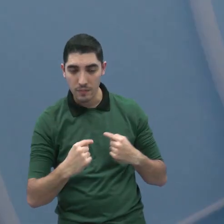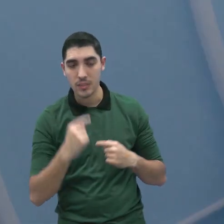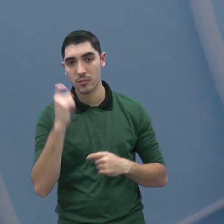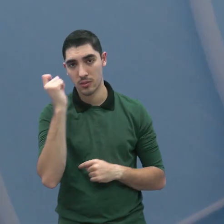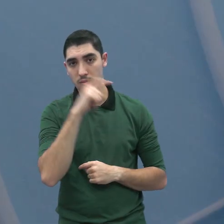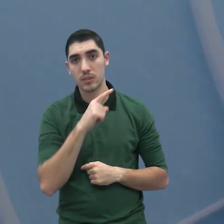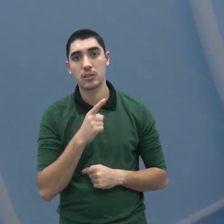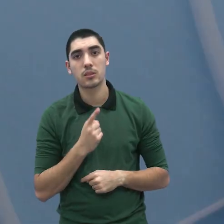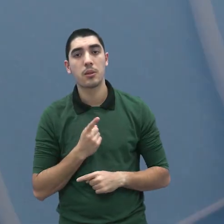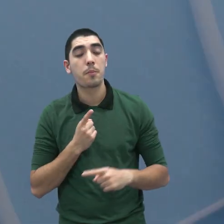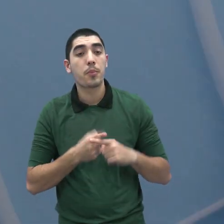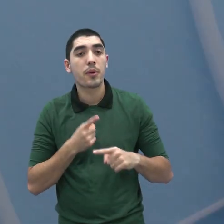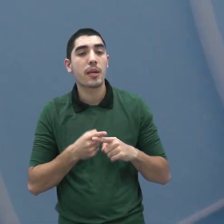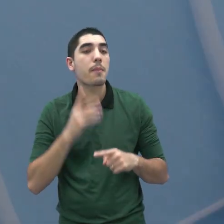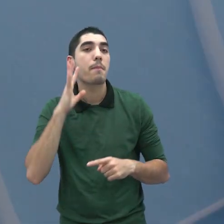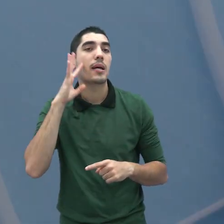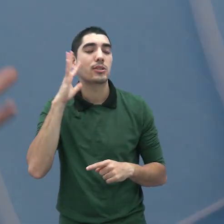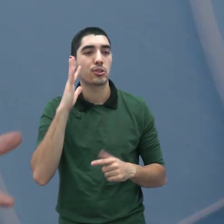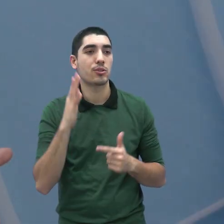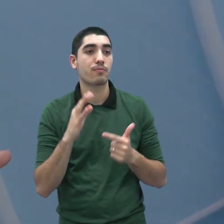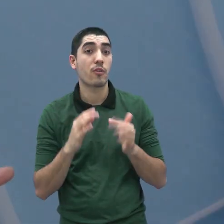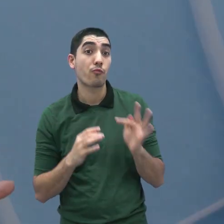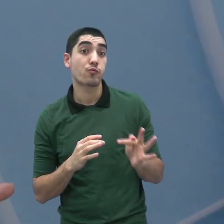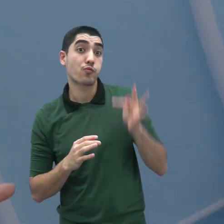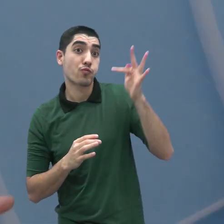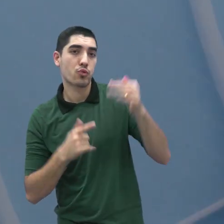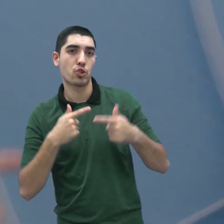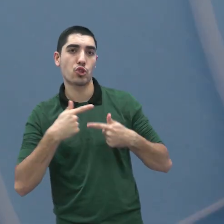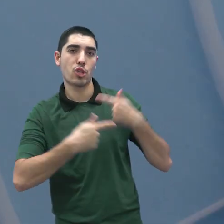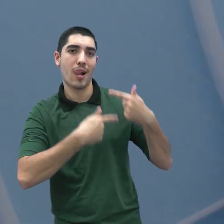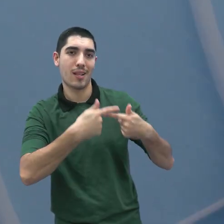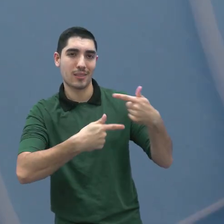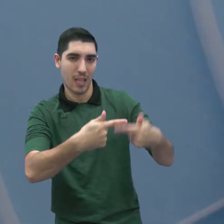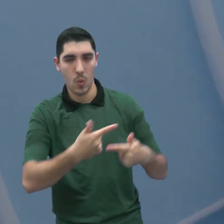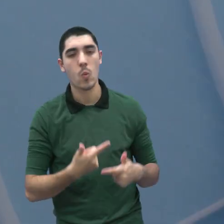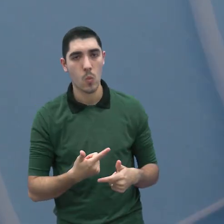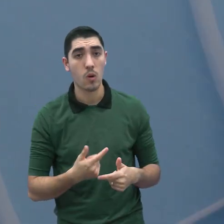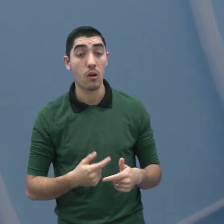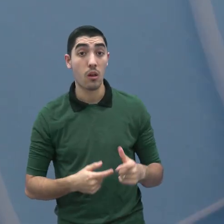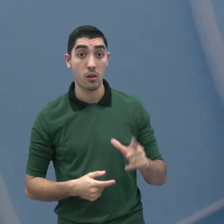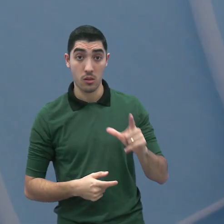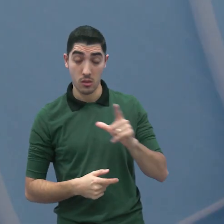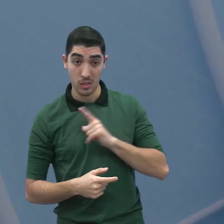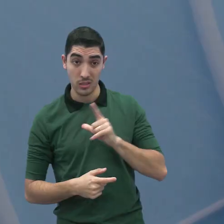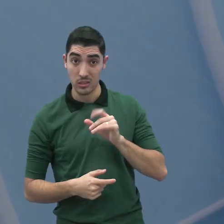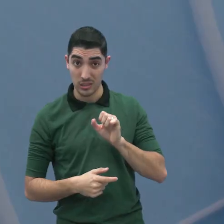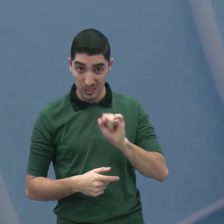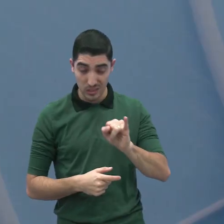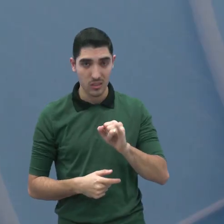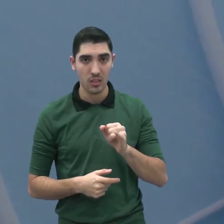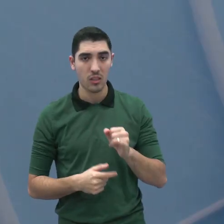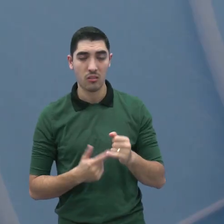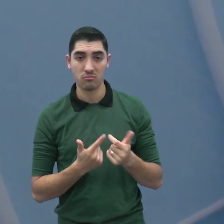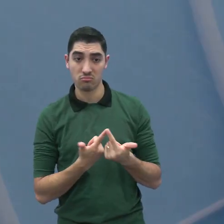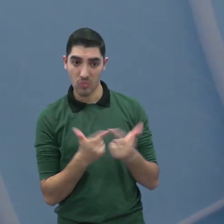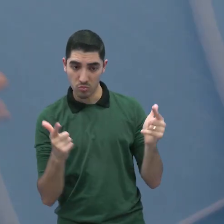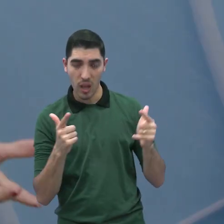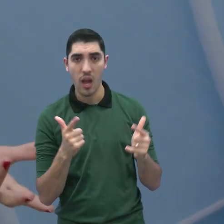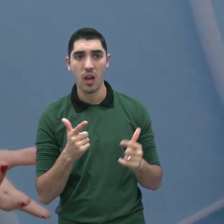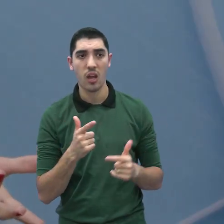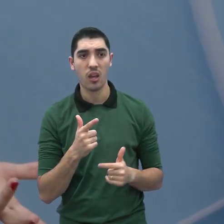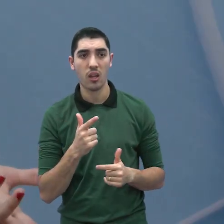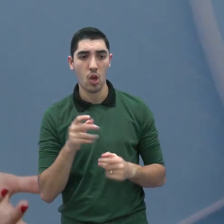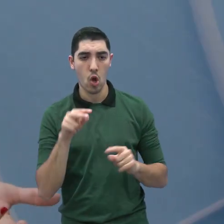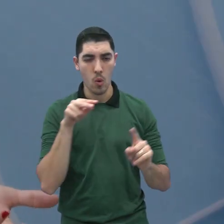nas novas gerações, nas próximas gerações, né? E quando a gente tem essa falta, essa ausência do senso crítico,